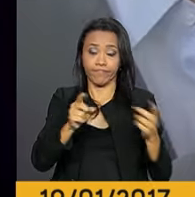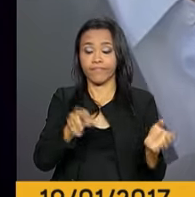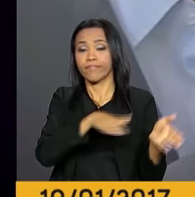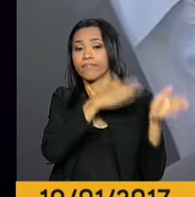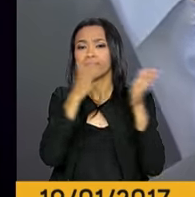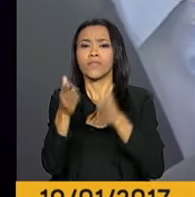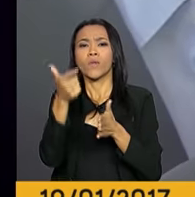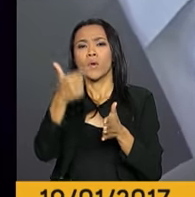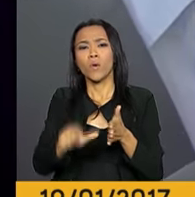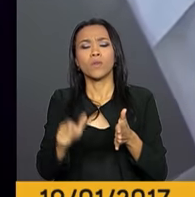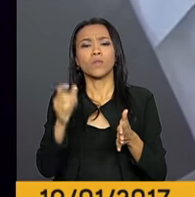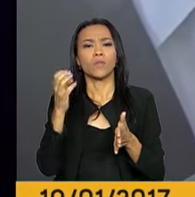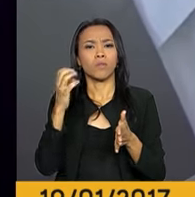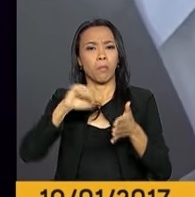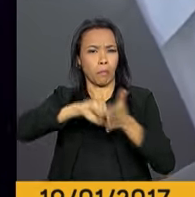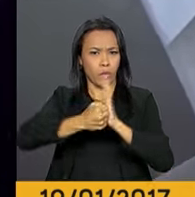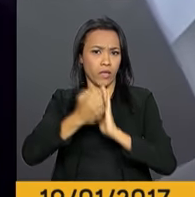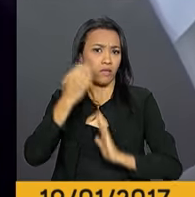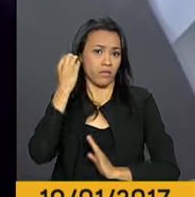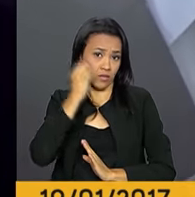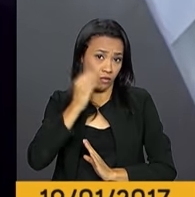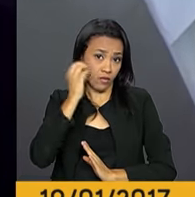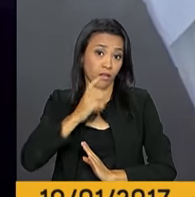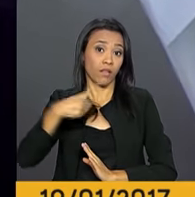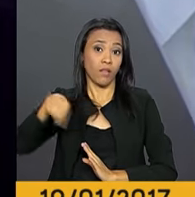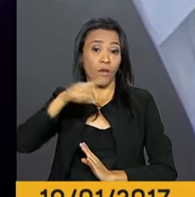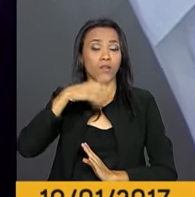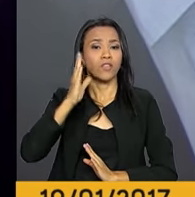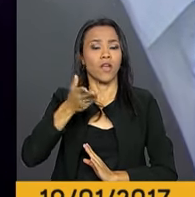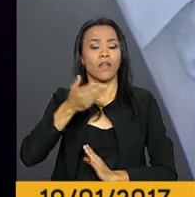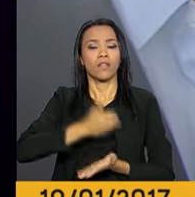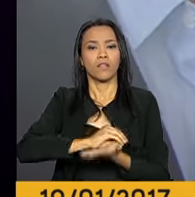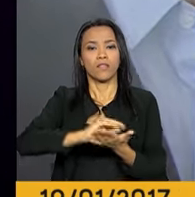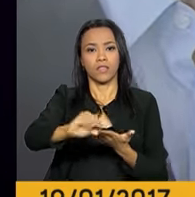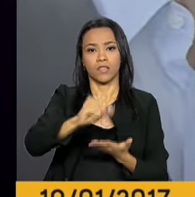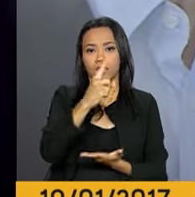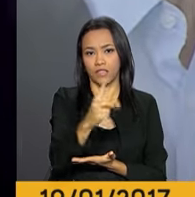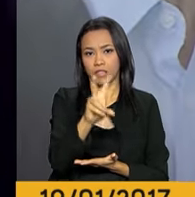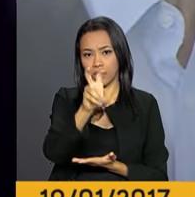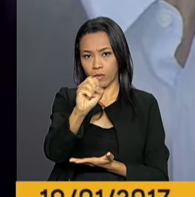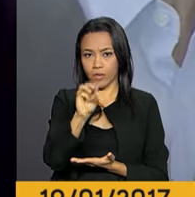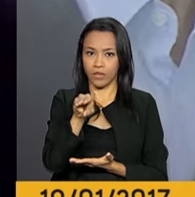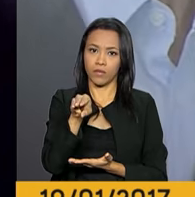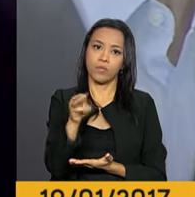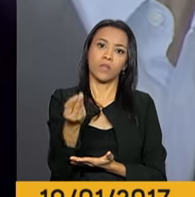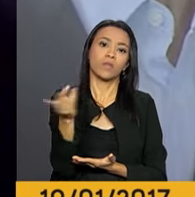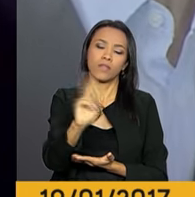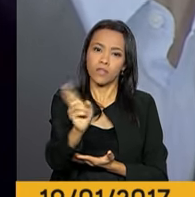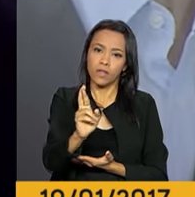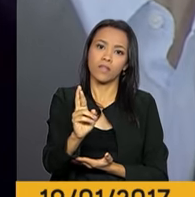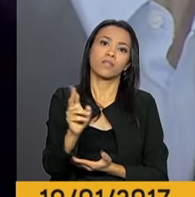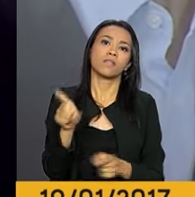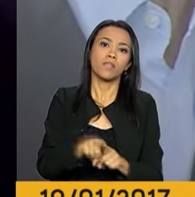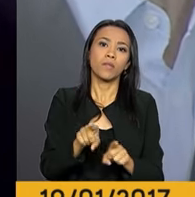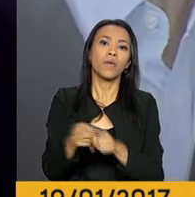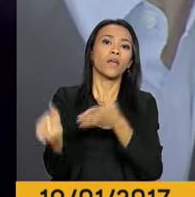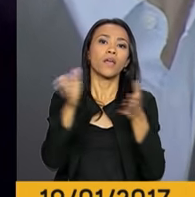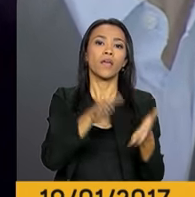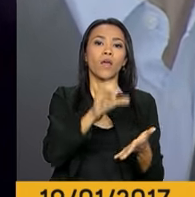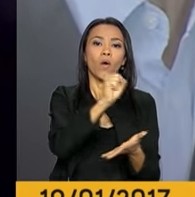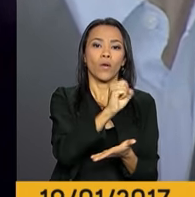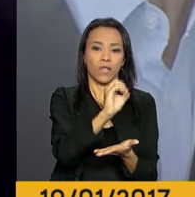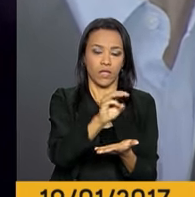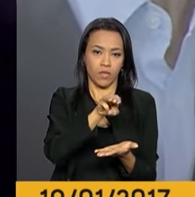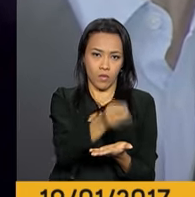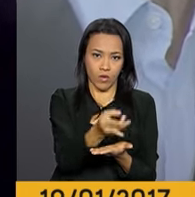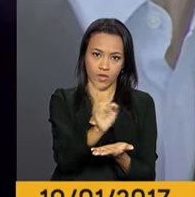dos celulares, ou bloqueio dos celulares, vocês sabem que nós destinamos 150 milhões de reais, como destinamos 80 milhões de reais